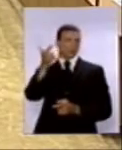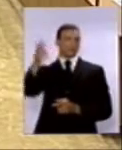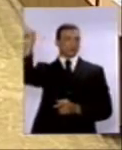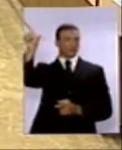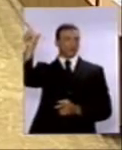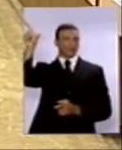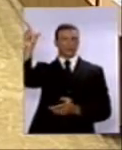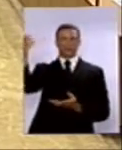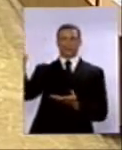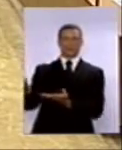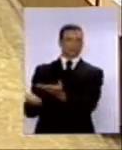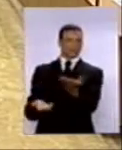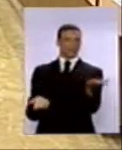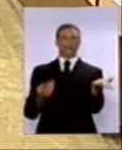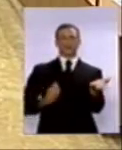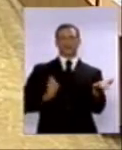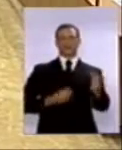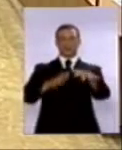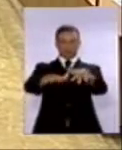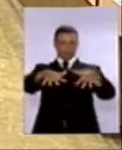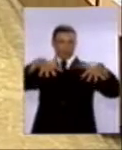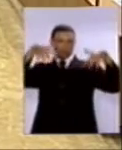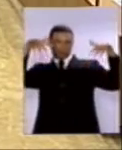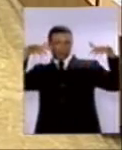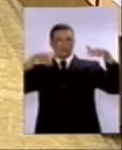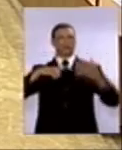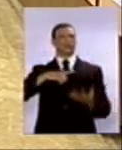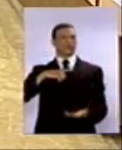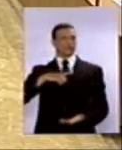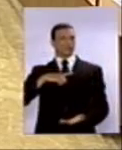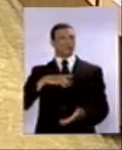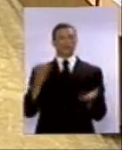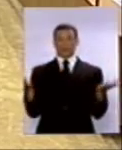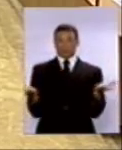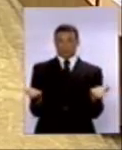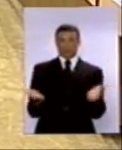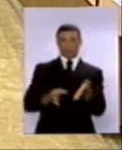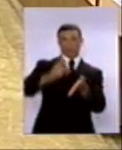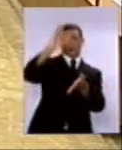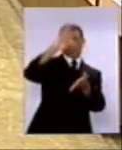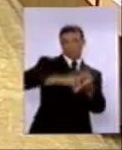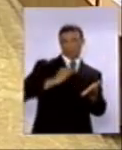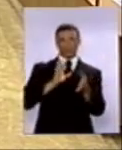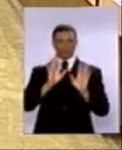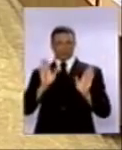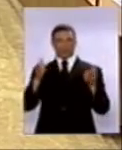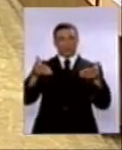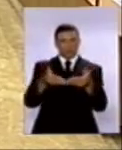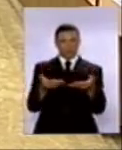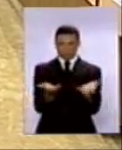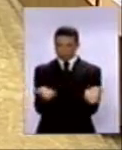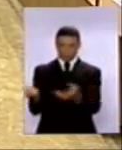aqui presentes cumpriu a sua finalidade apresentar